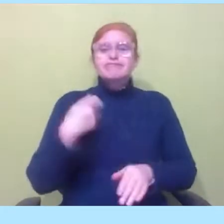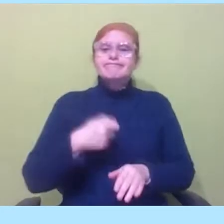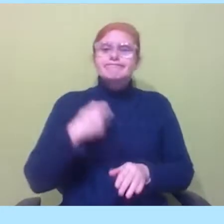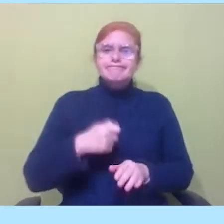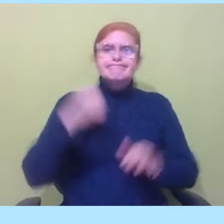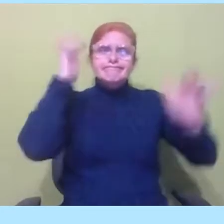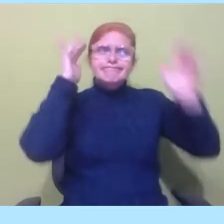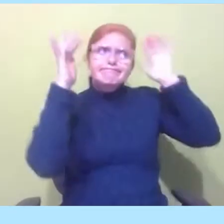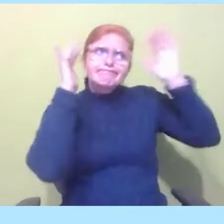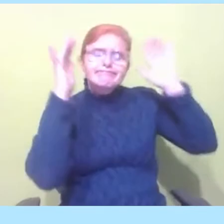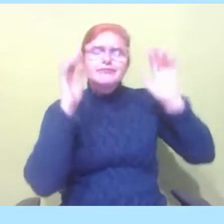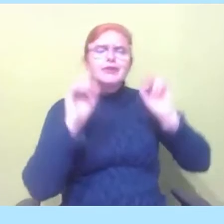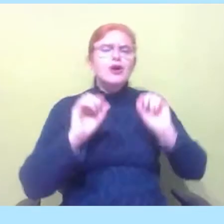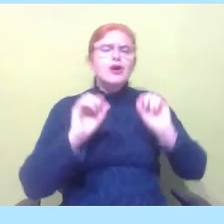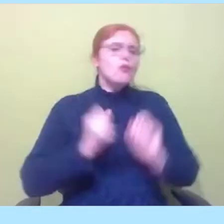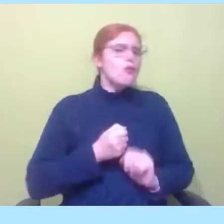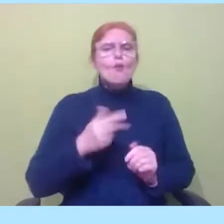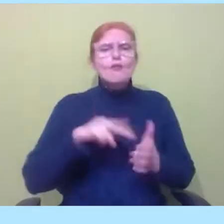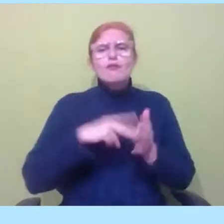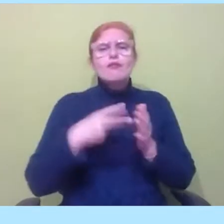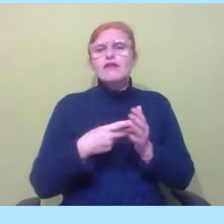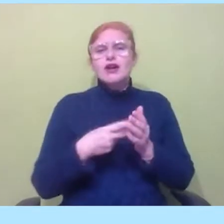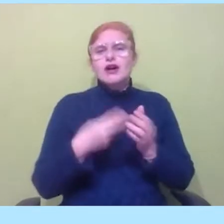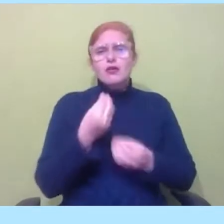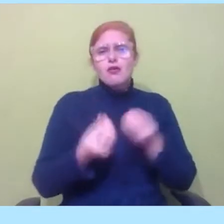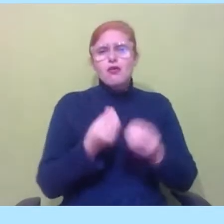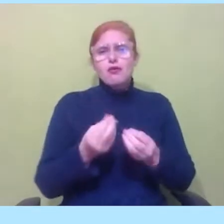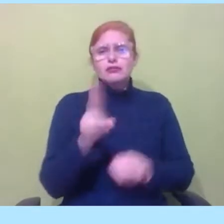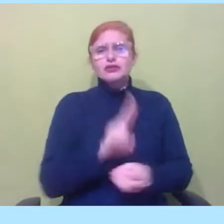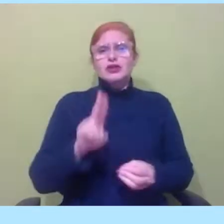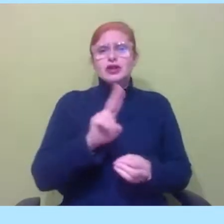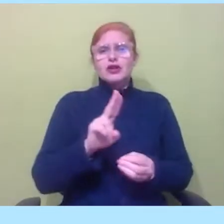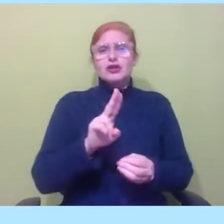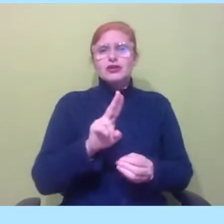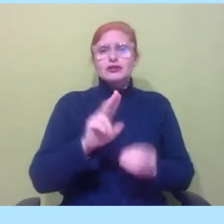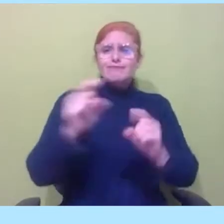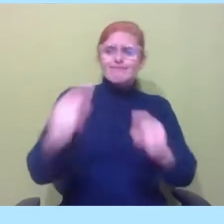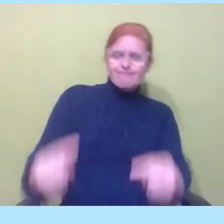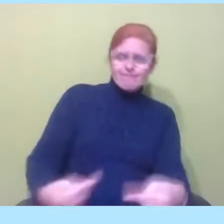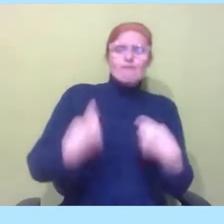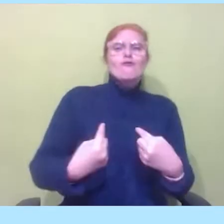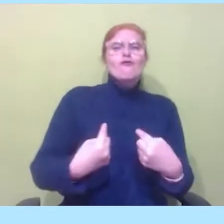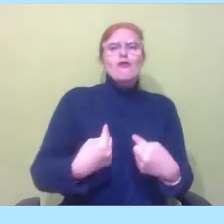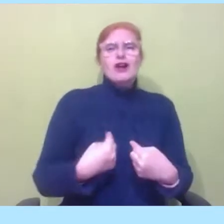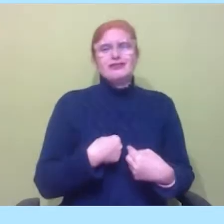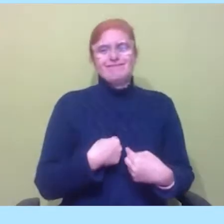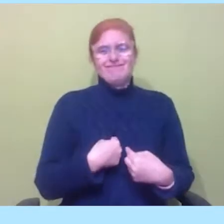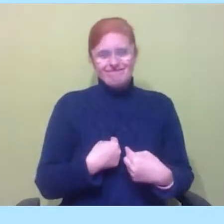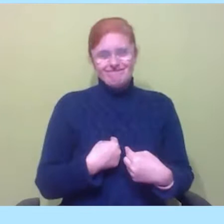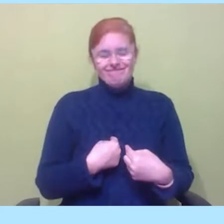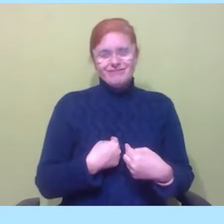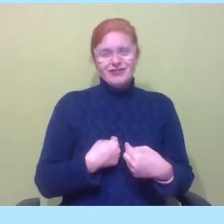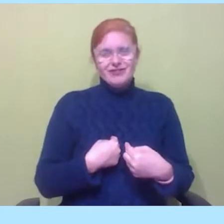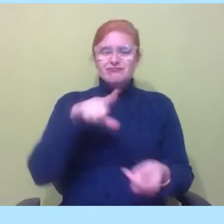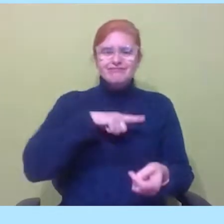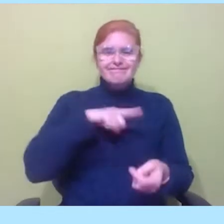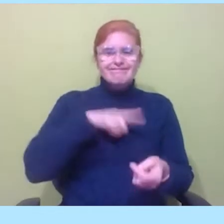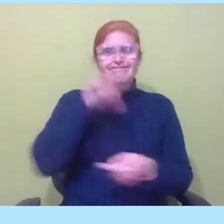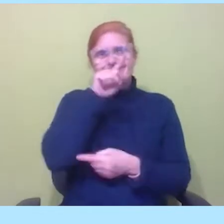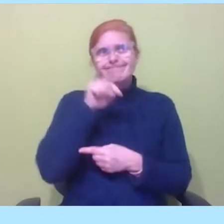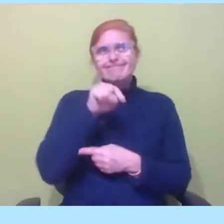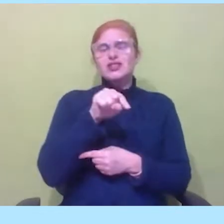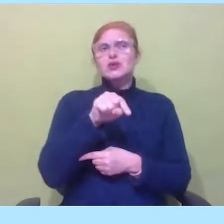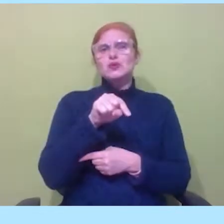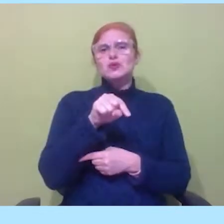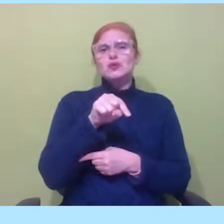significa isso e como isso pode ser usado contra a gente, né? E daí a pergunta que fica aqui para vocês